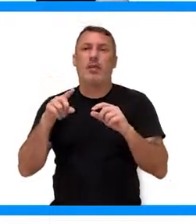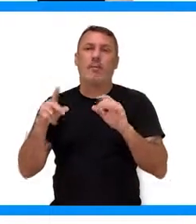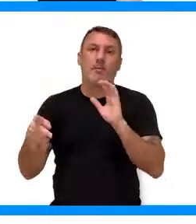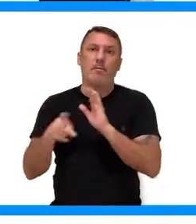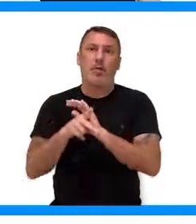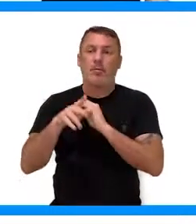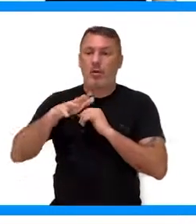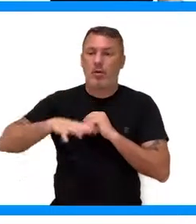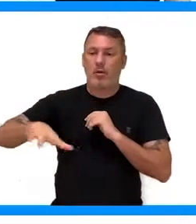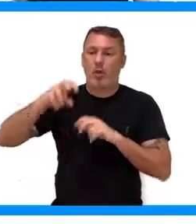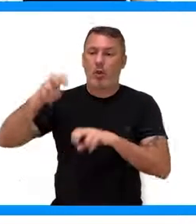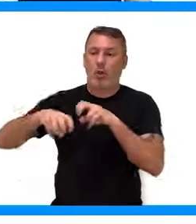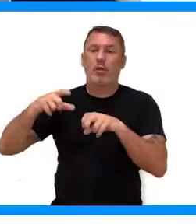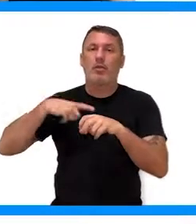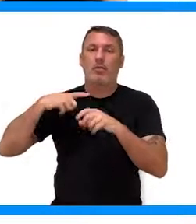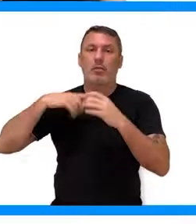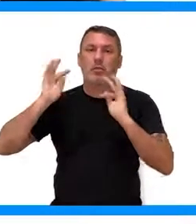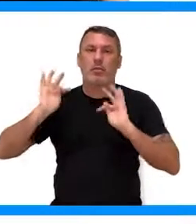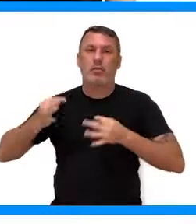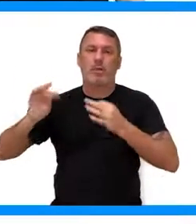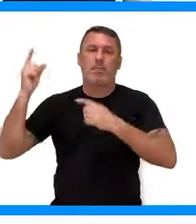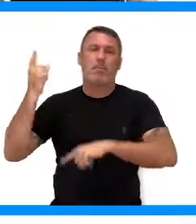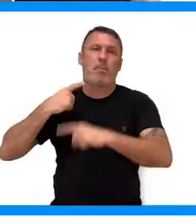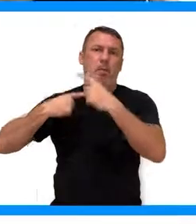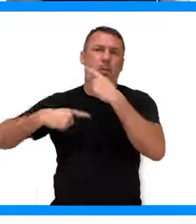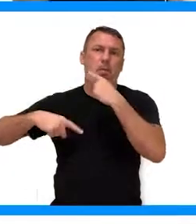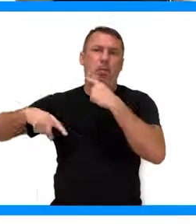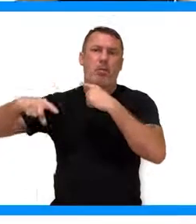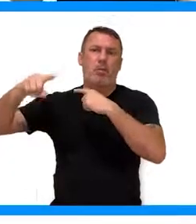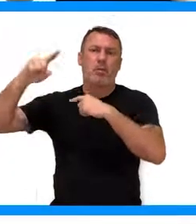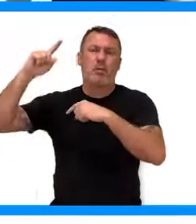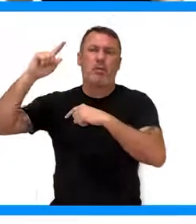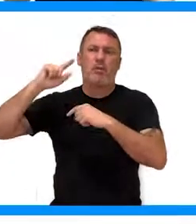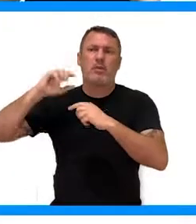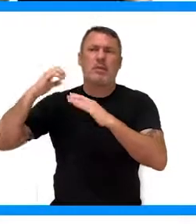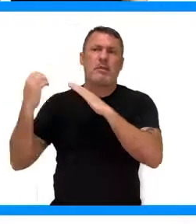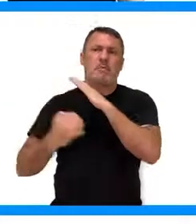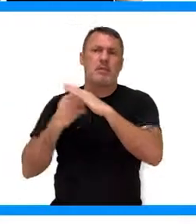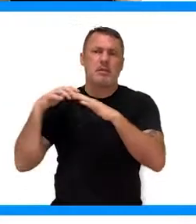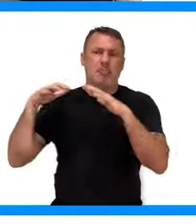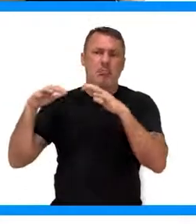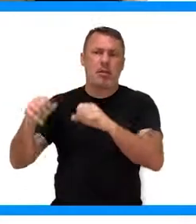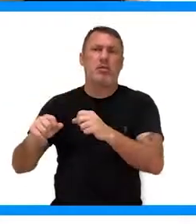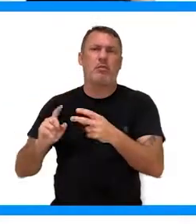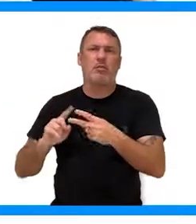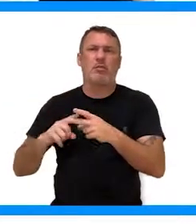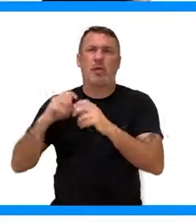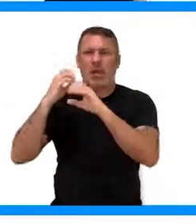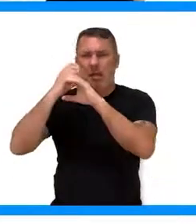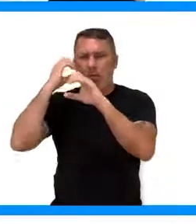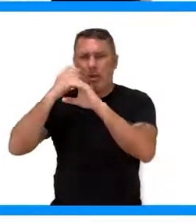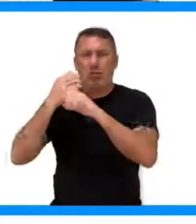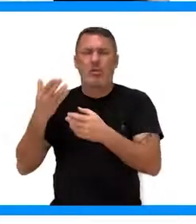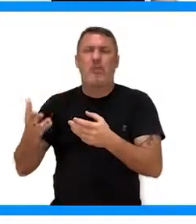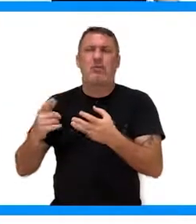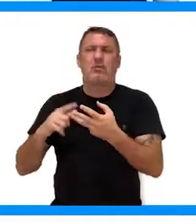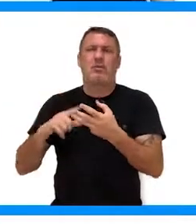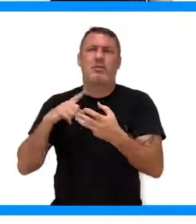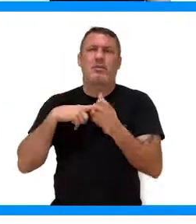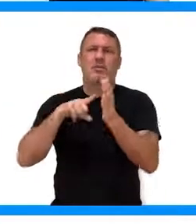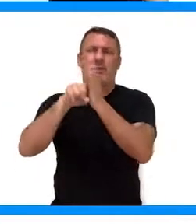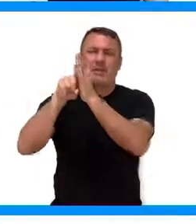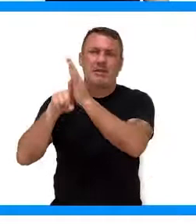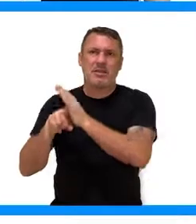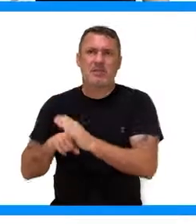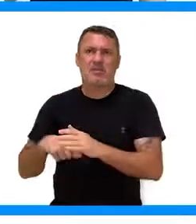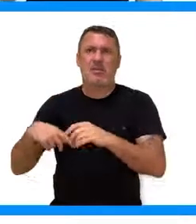campo, tá? Encabeçadas, lideradas por grandes empresas, grandes laboratórios,